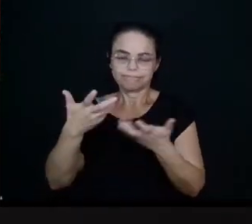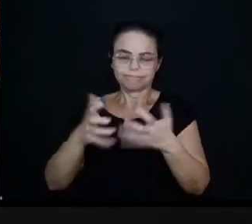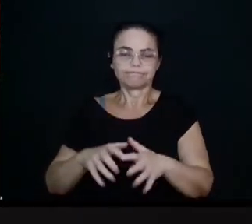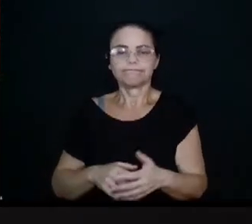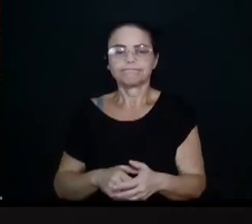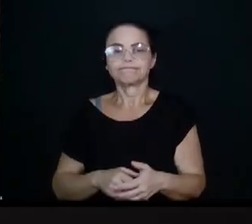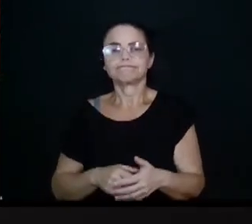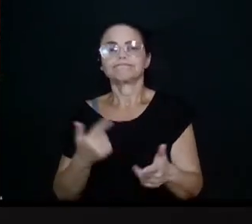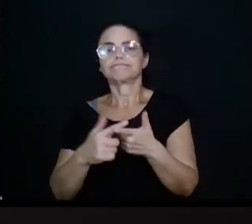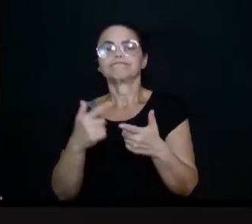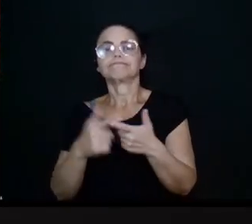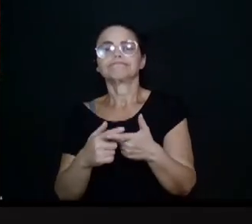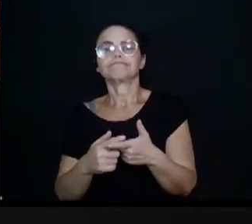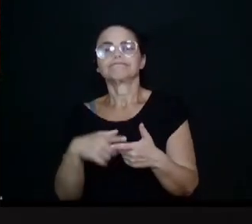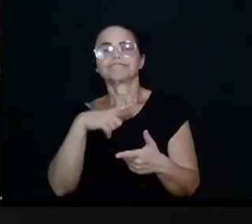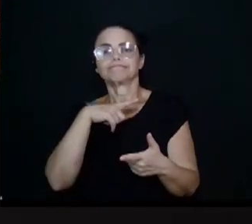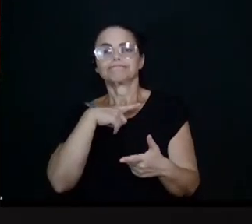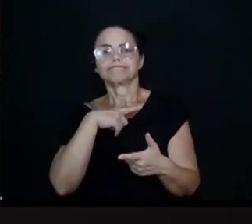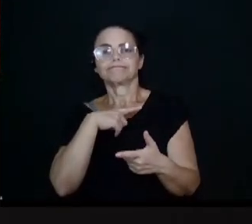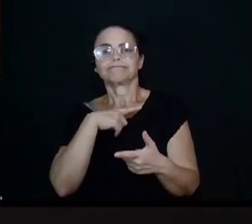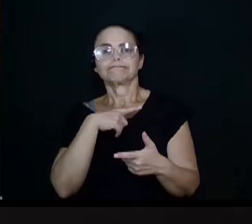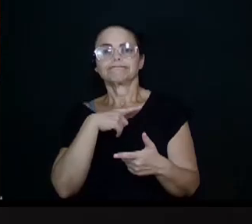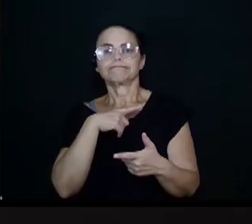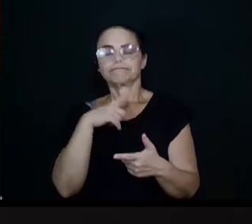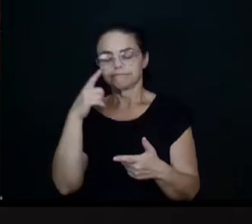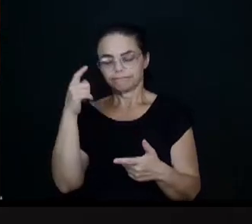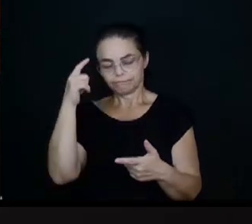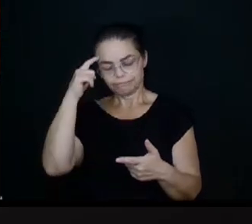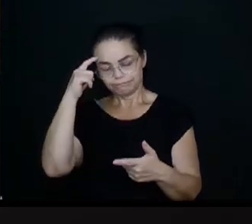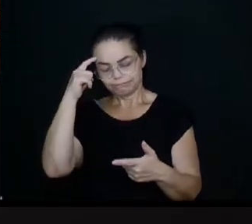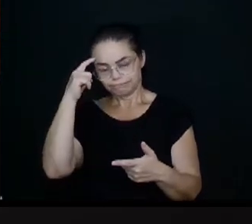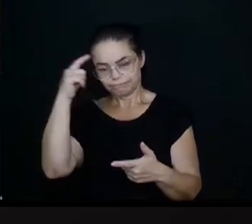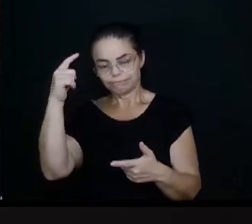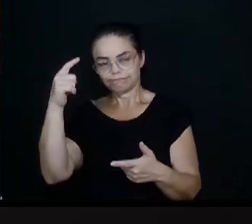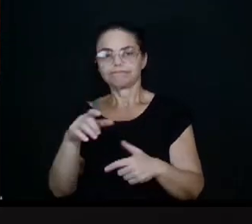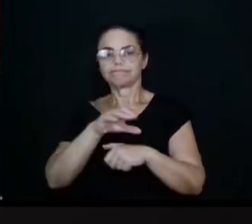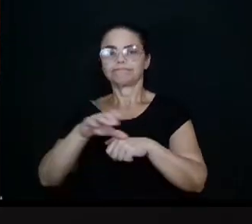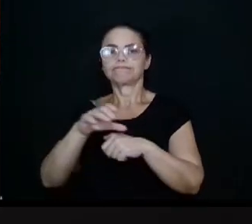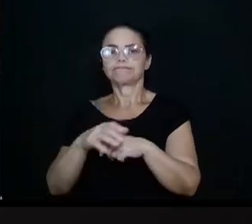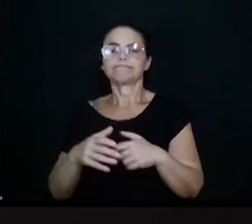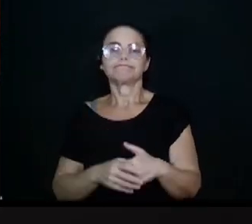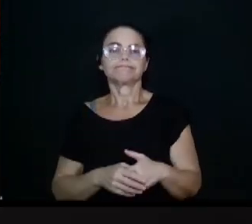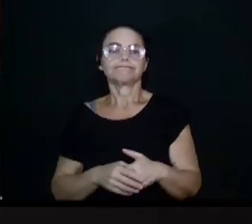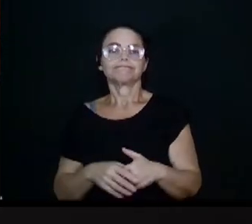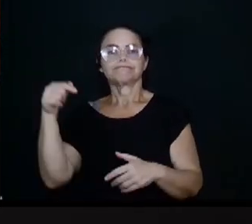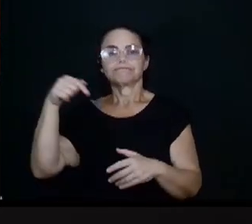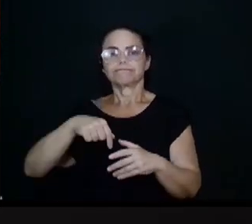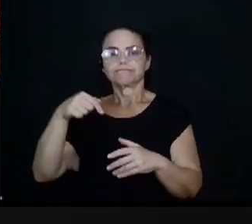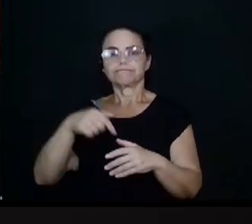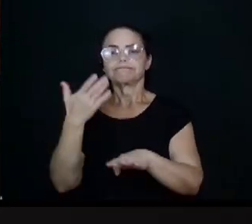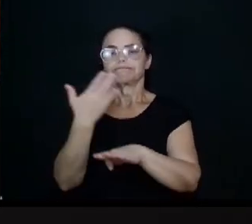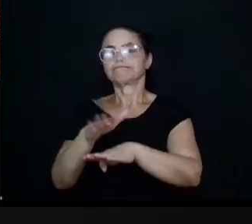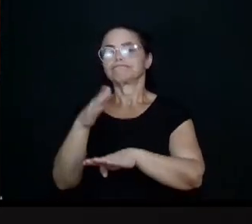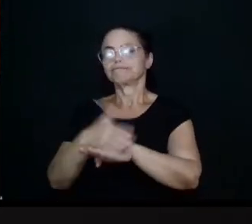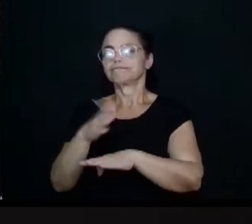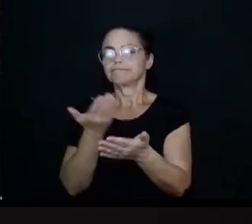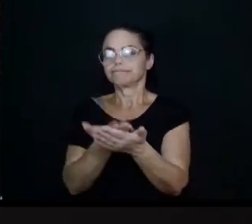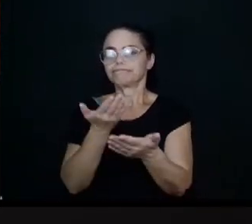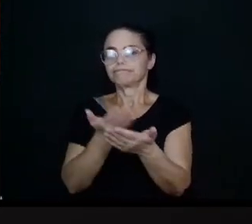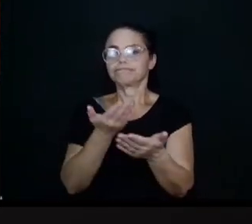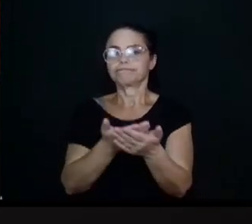só tem ideia do que o curso tem a oferecer. Mas aqui na prática, estudando, ele vai ver que tem